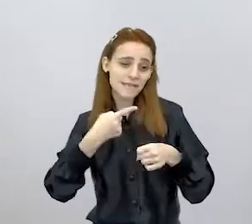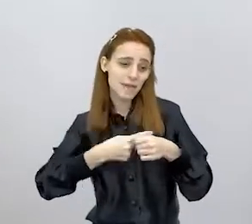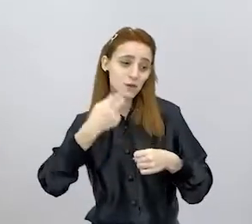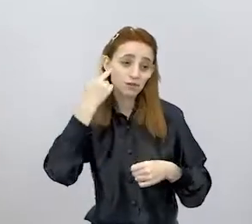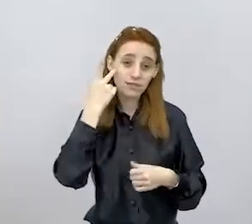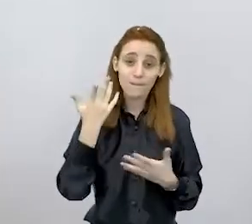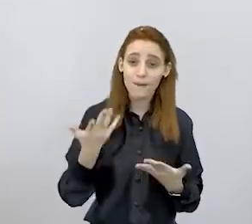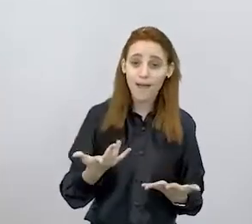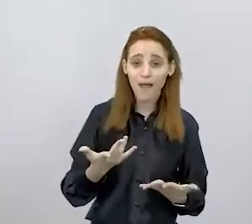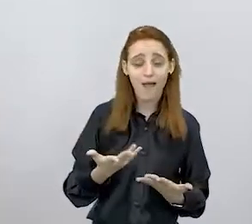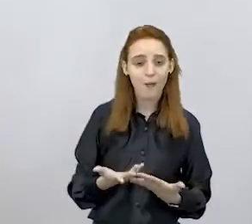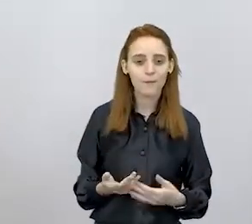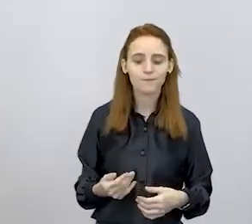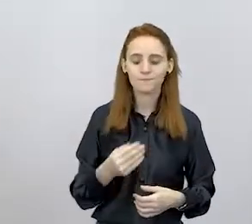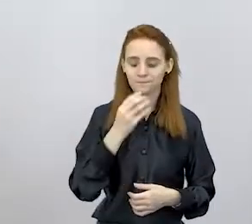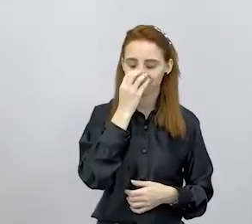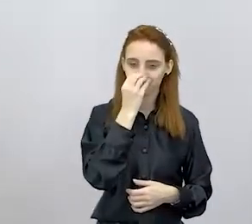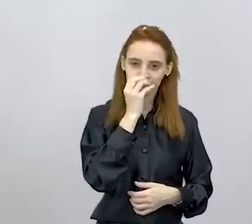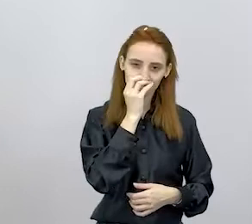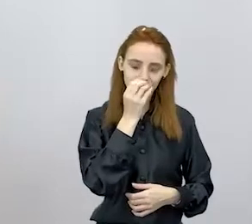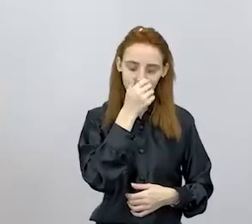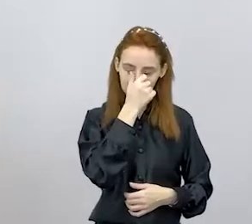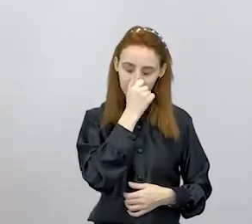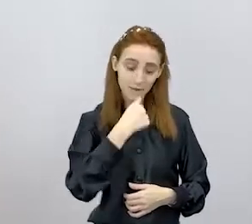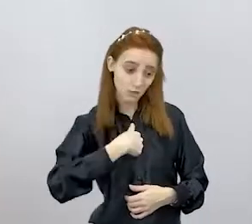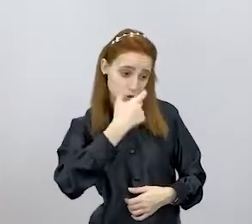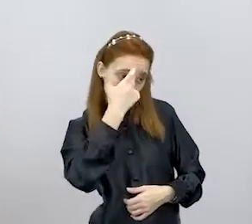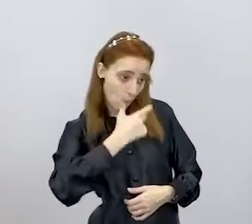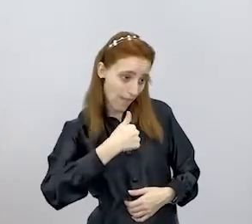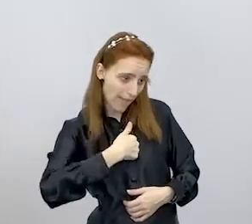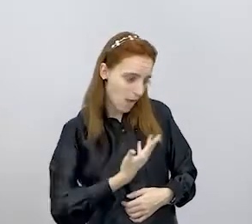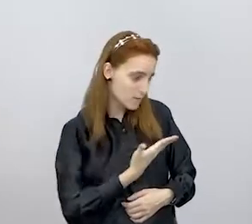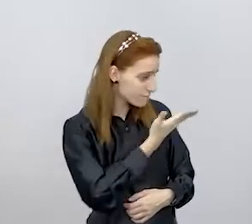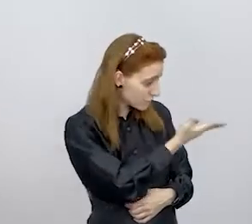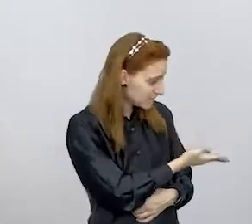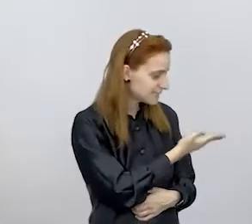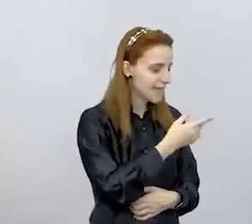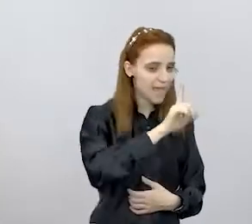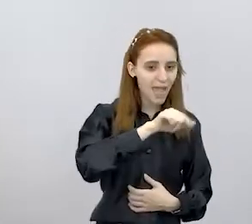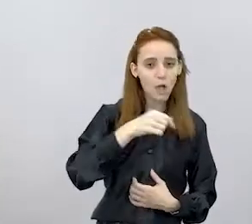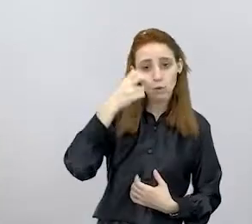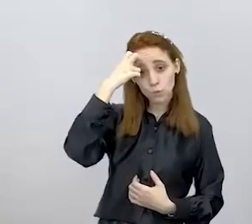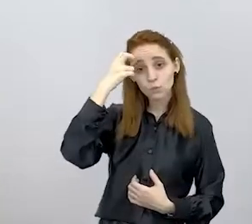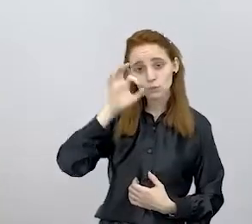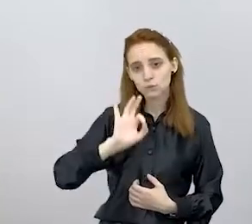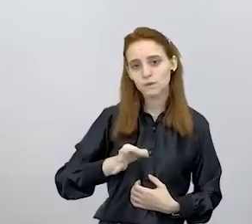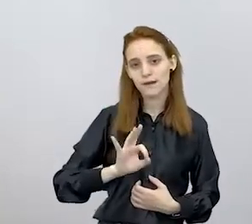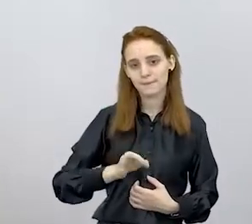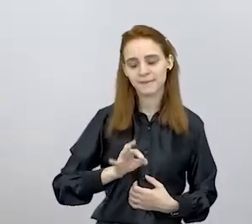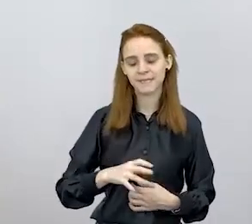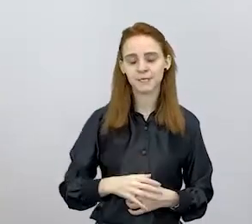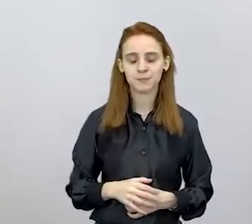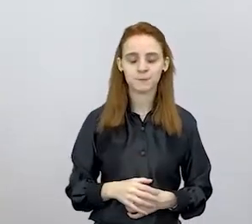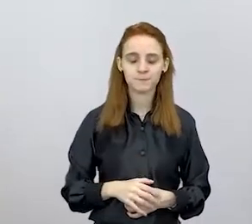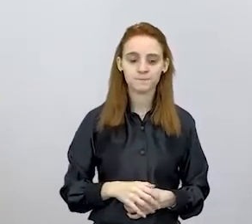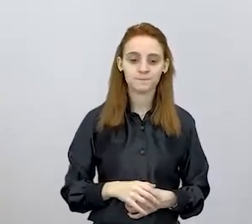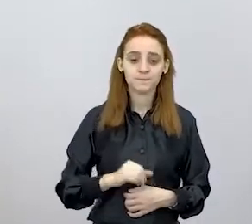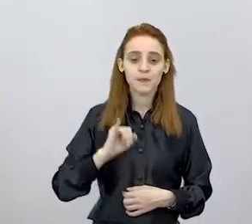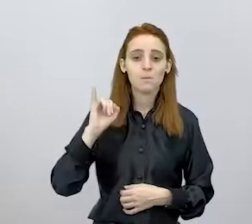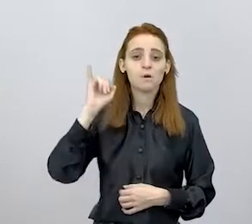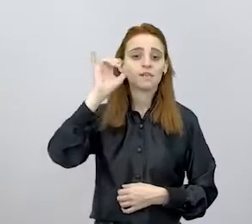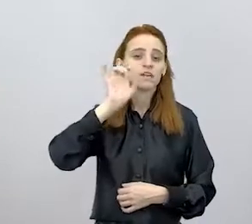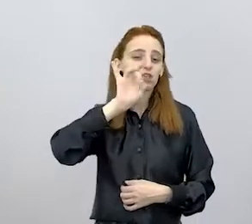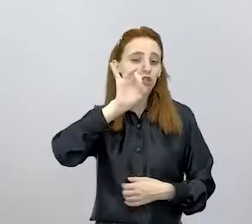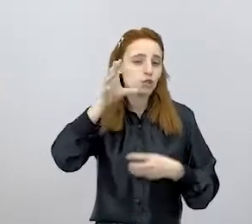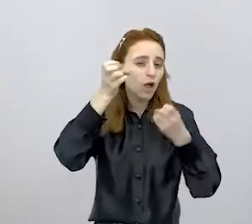raiz, muito legal, que eu adoro tanto. É isso, sou eu, é você. Sim. Então, o importante é não ter apenas um